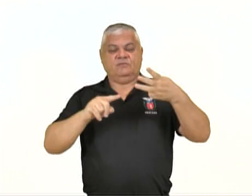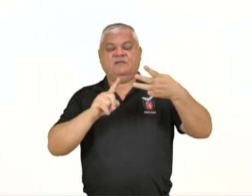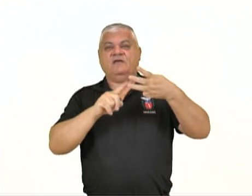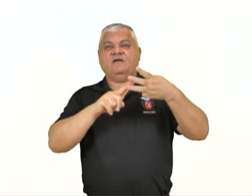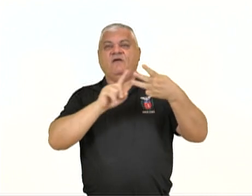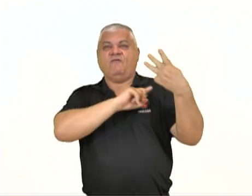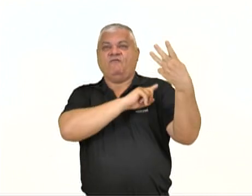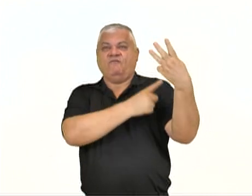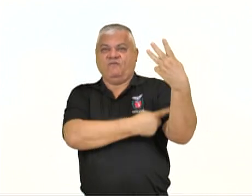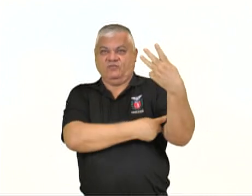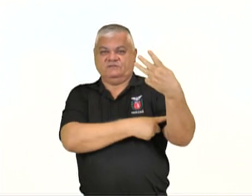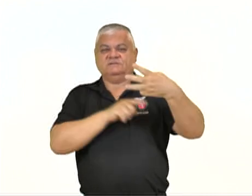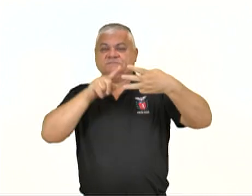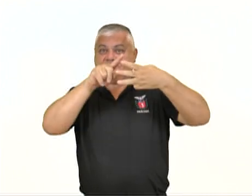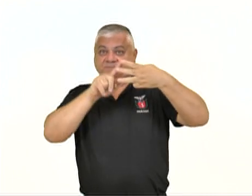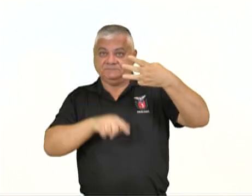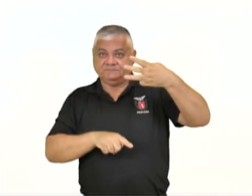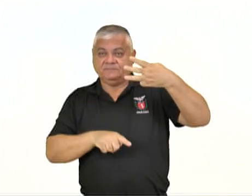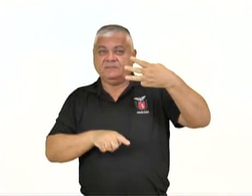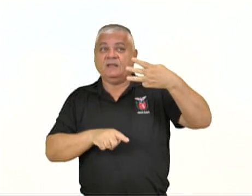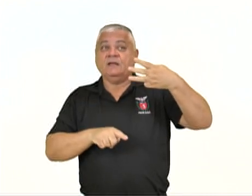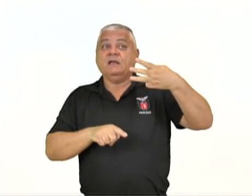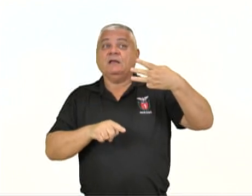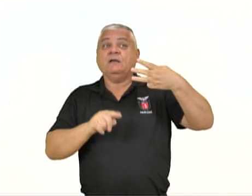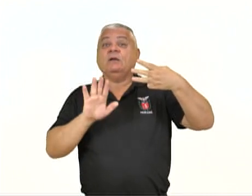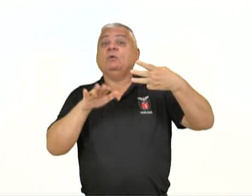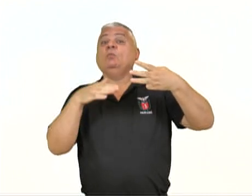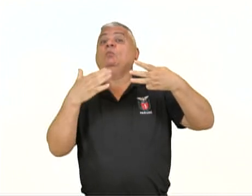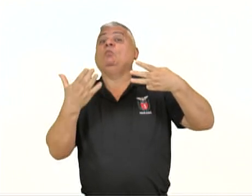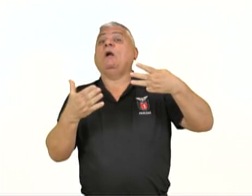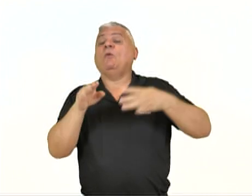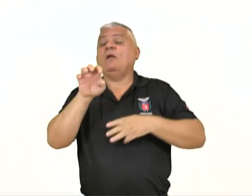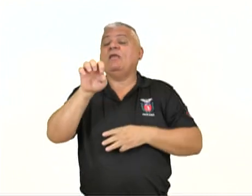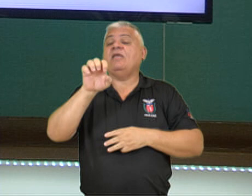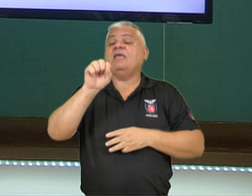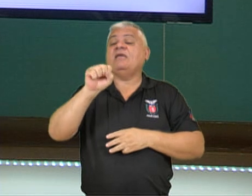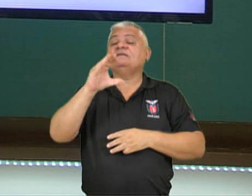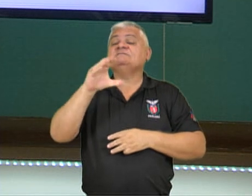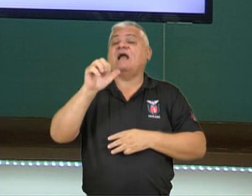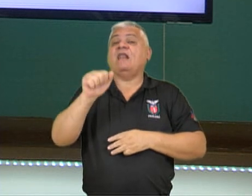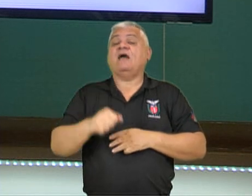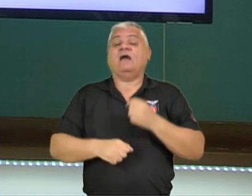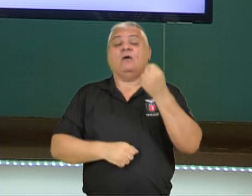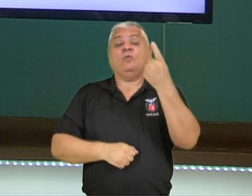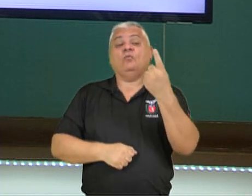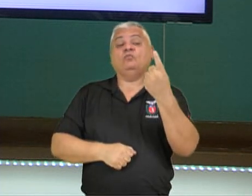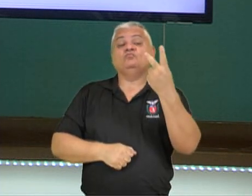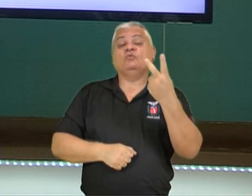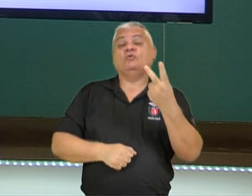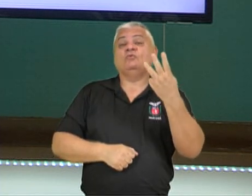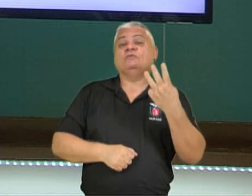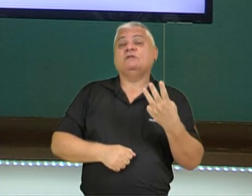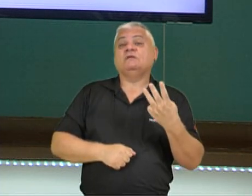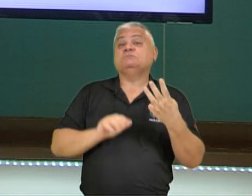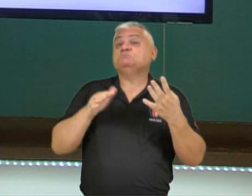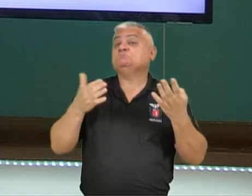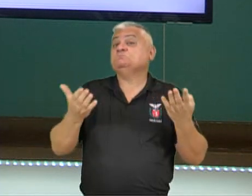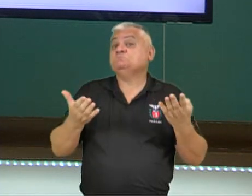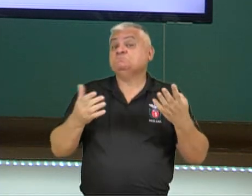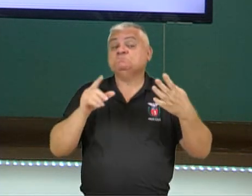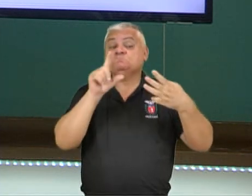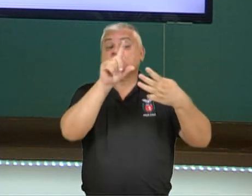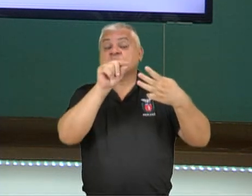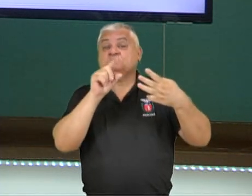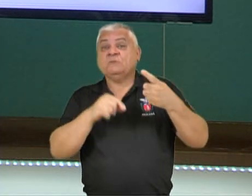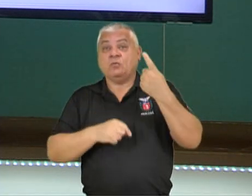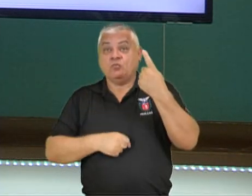pergunta, destas, a grandeza escalar é o item 1, o item 2 ou o item 3? Ou seja, o